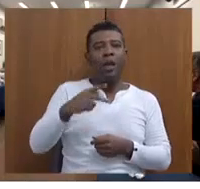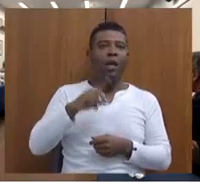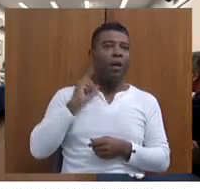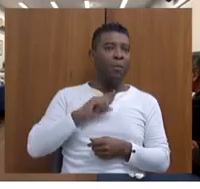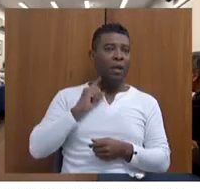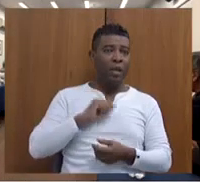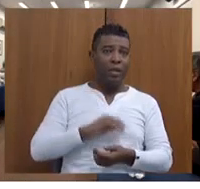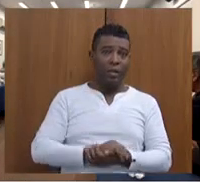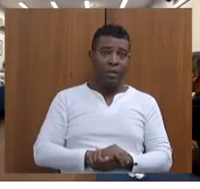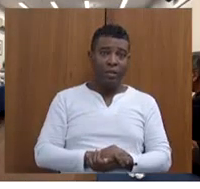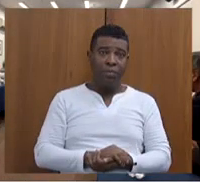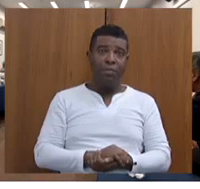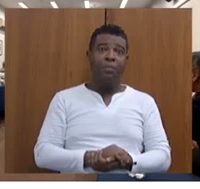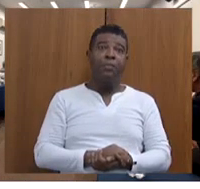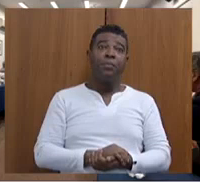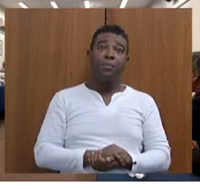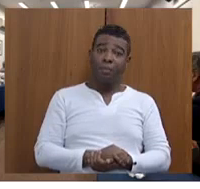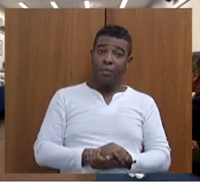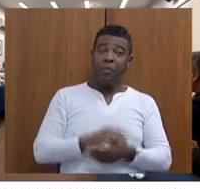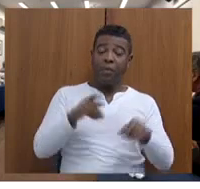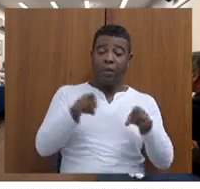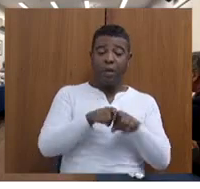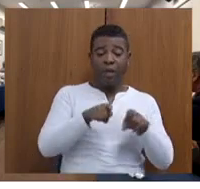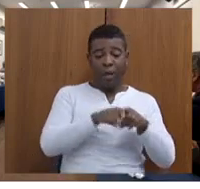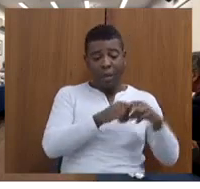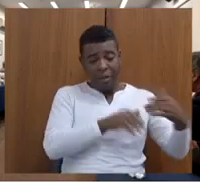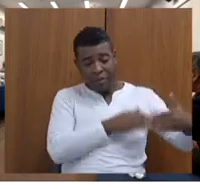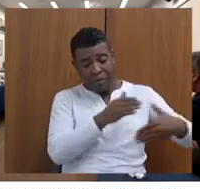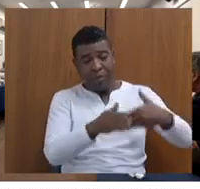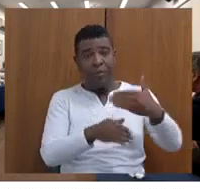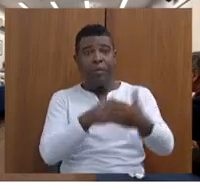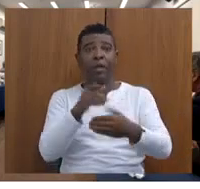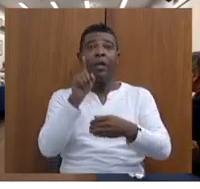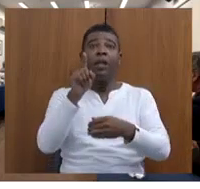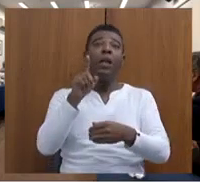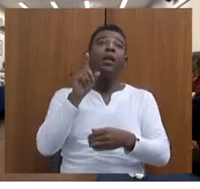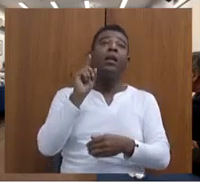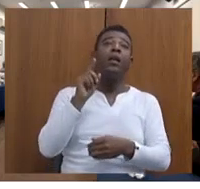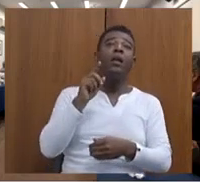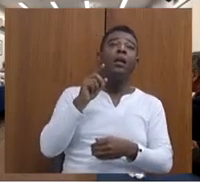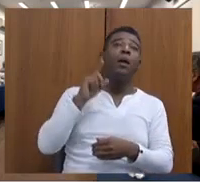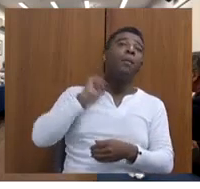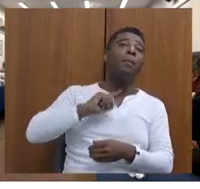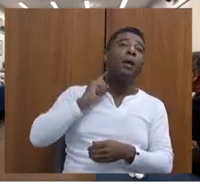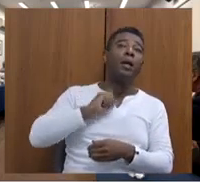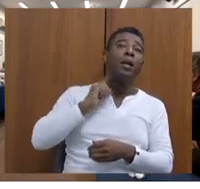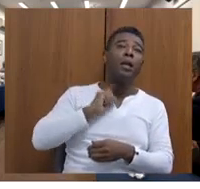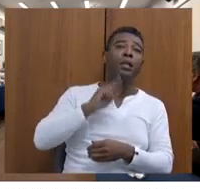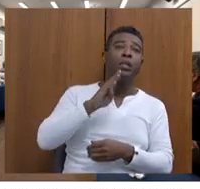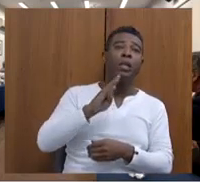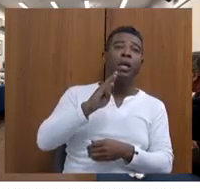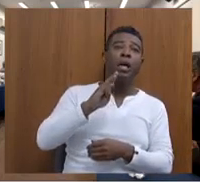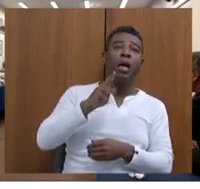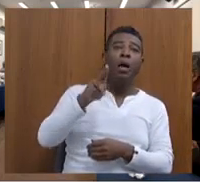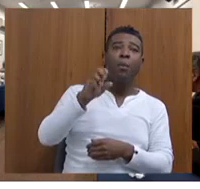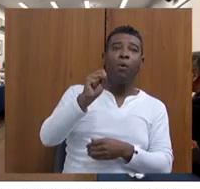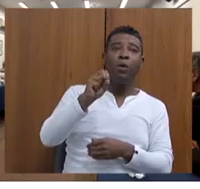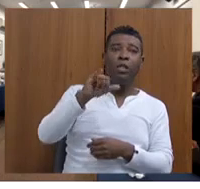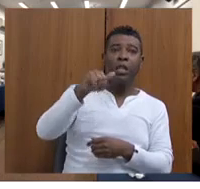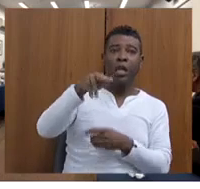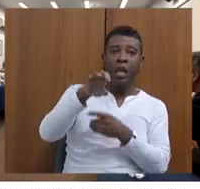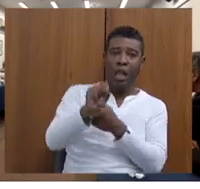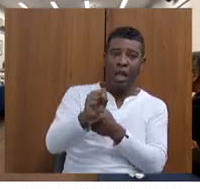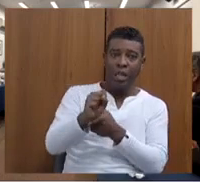na promoção de cadeias produtiva nós temos zumbido minhas bisas Connection que já tem mais de 3 mil empresas